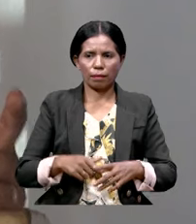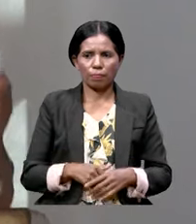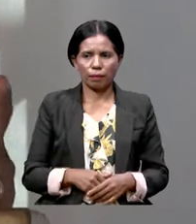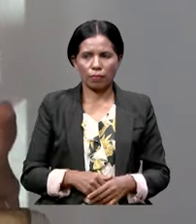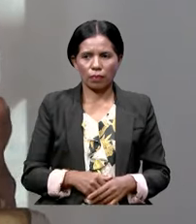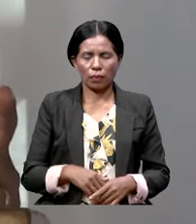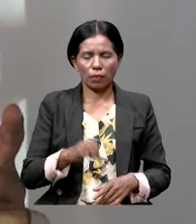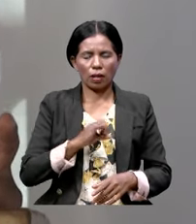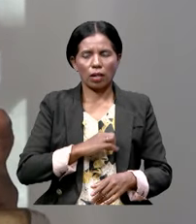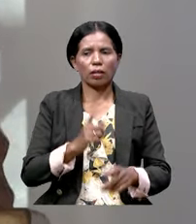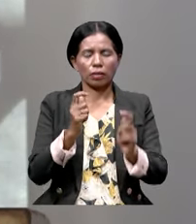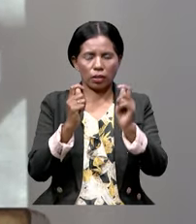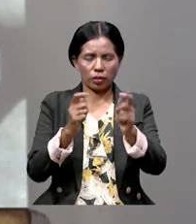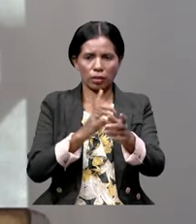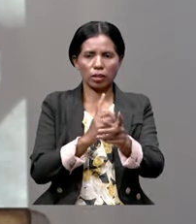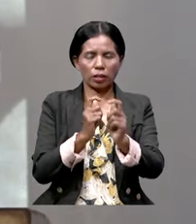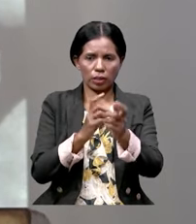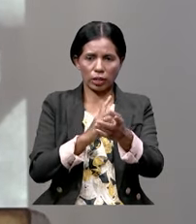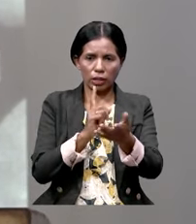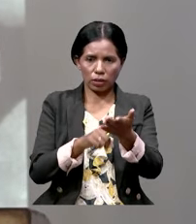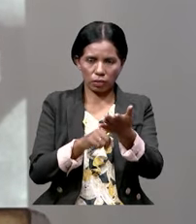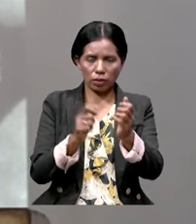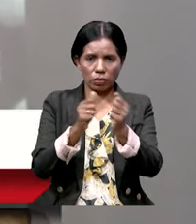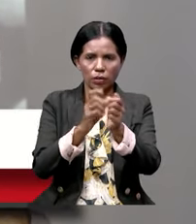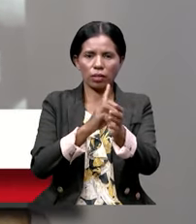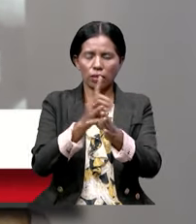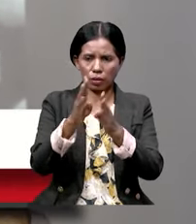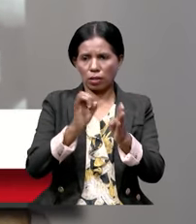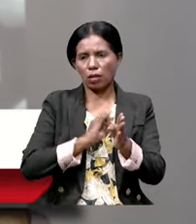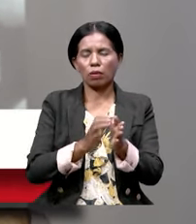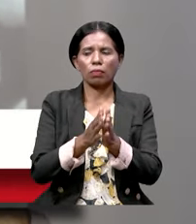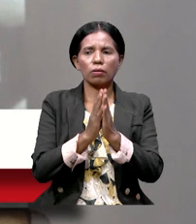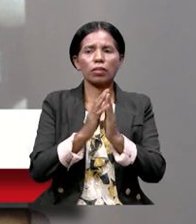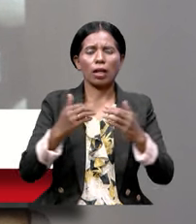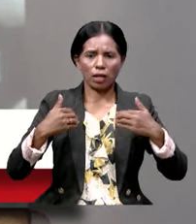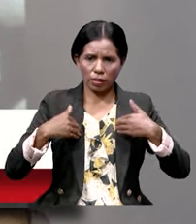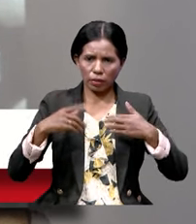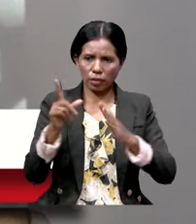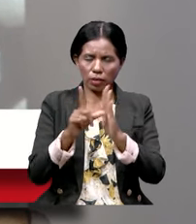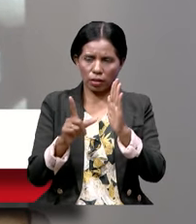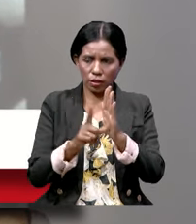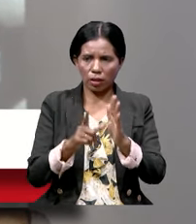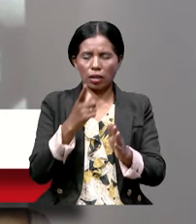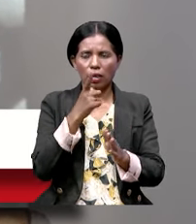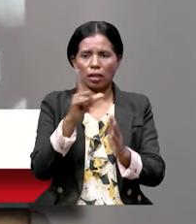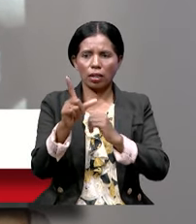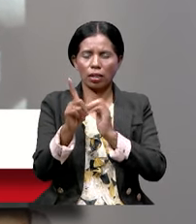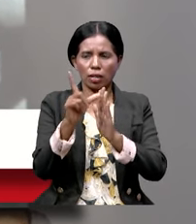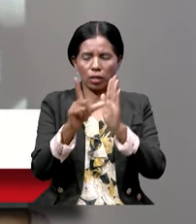Hau tenta disuti ho direktoran hau usu ihagala dekretu lei ida provisoria lebe